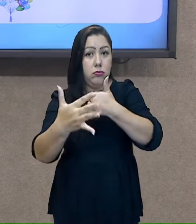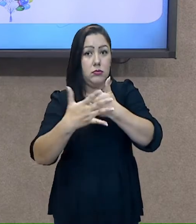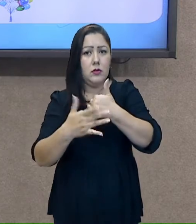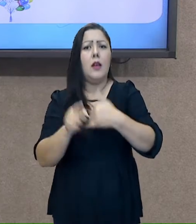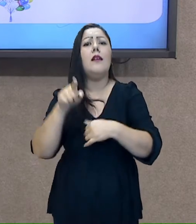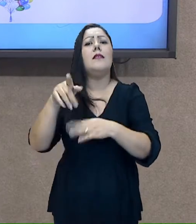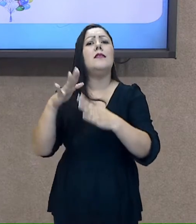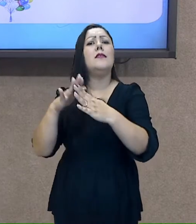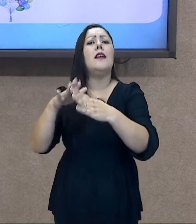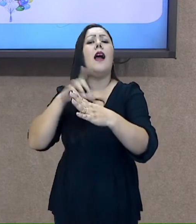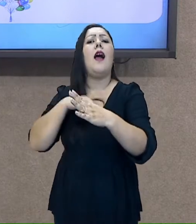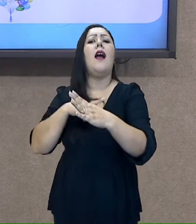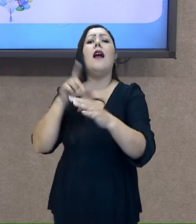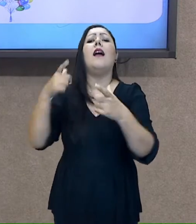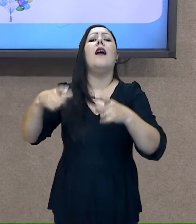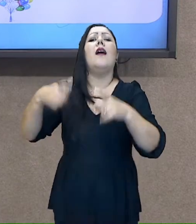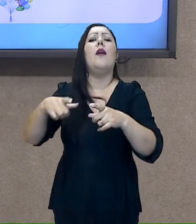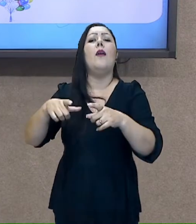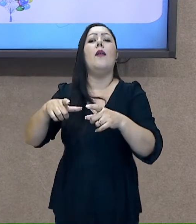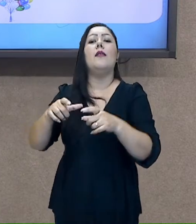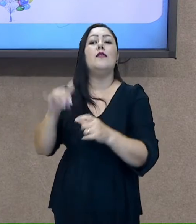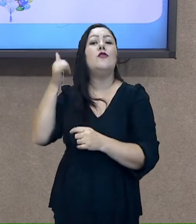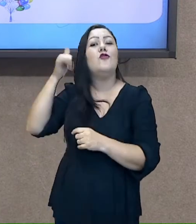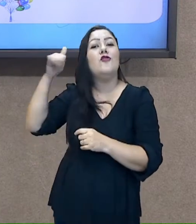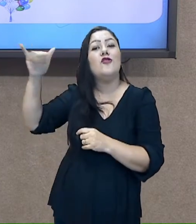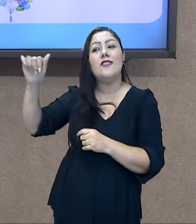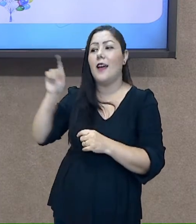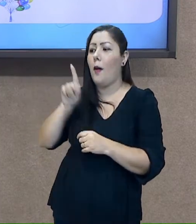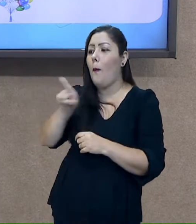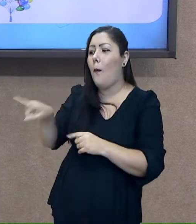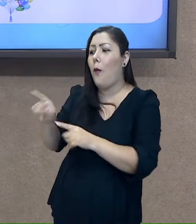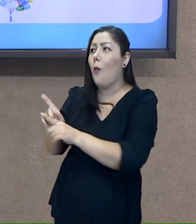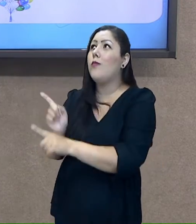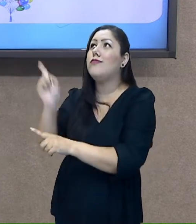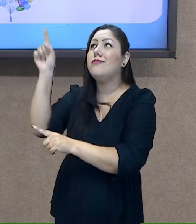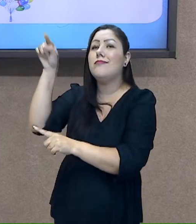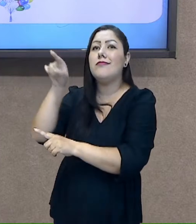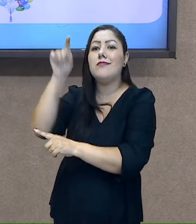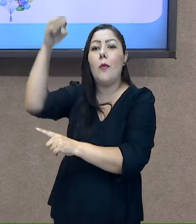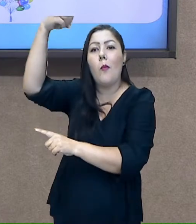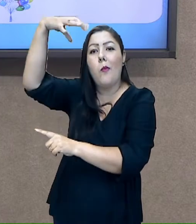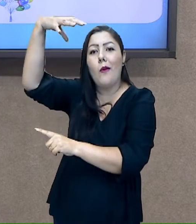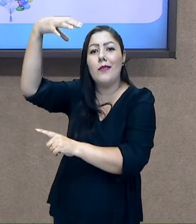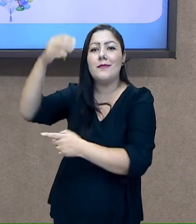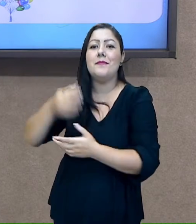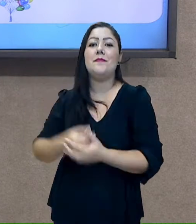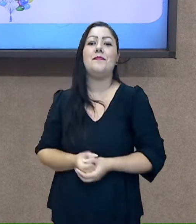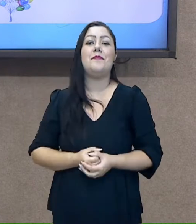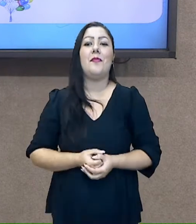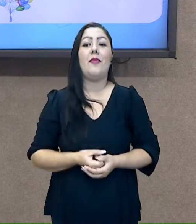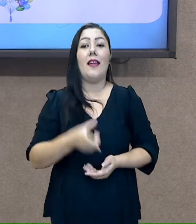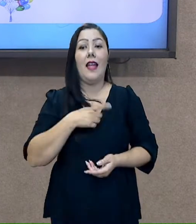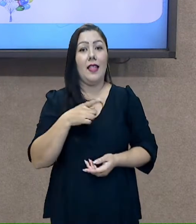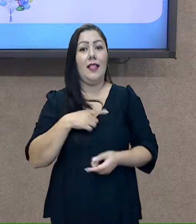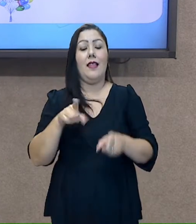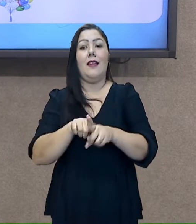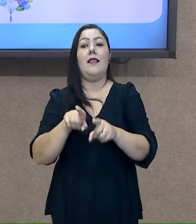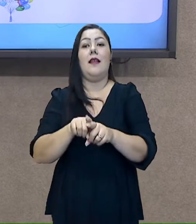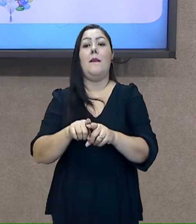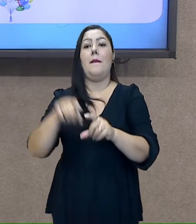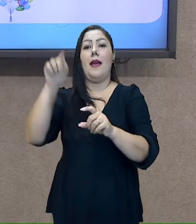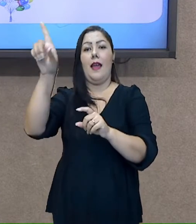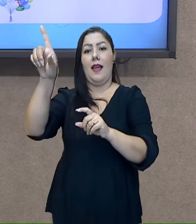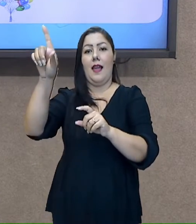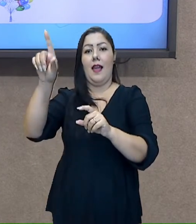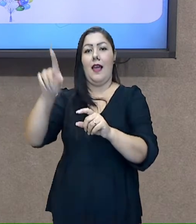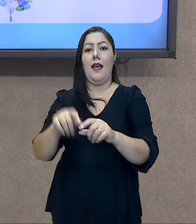Exatamente, na instalação elétrica. Temos aqui um letreiro luminoso e